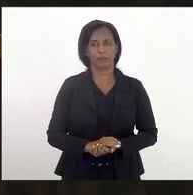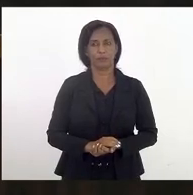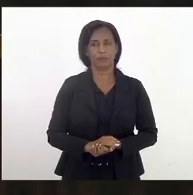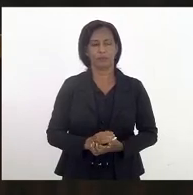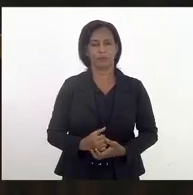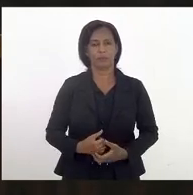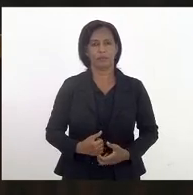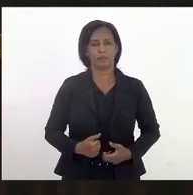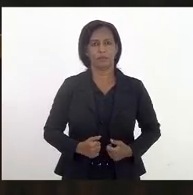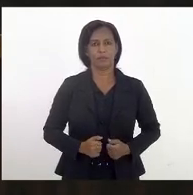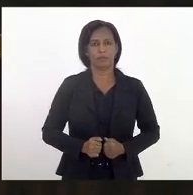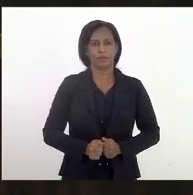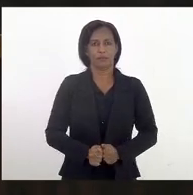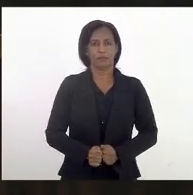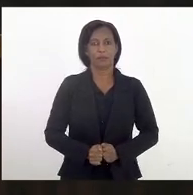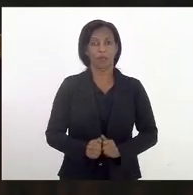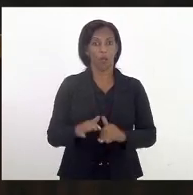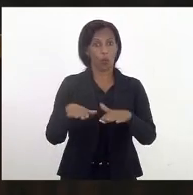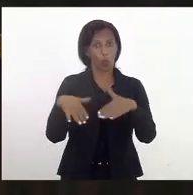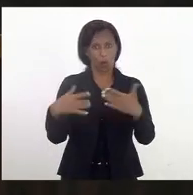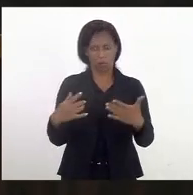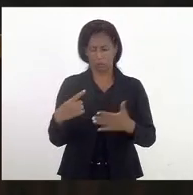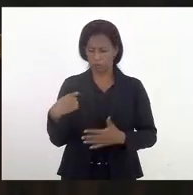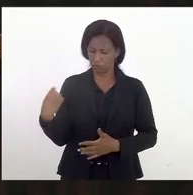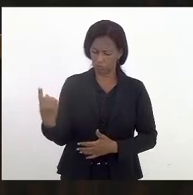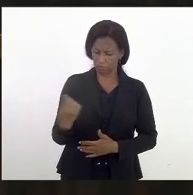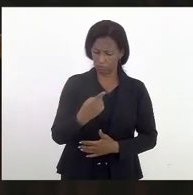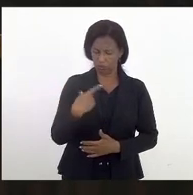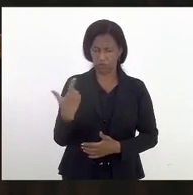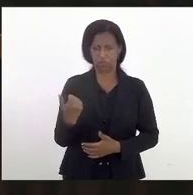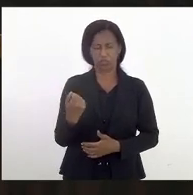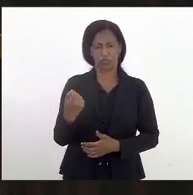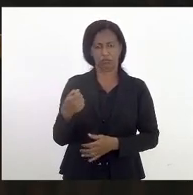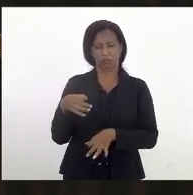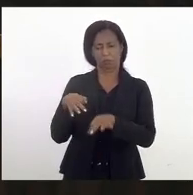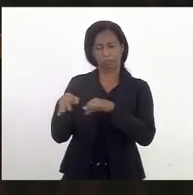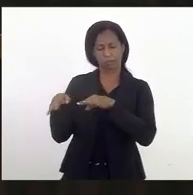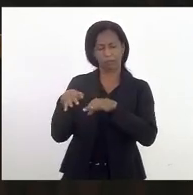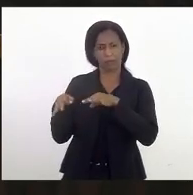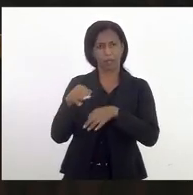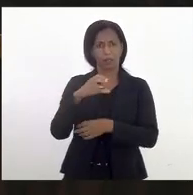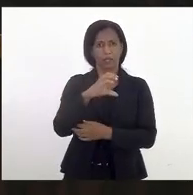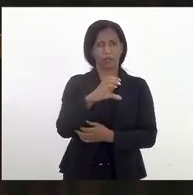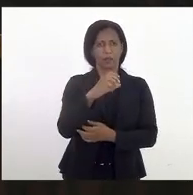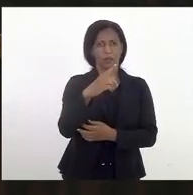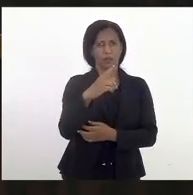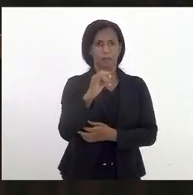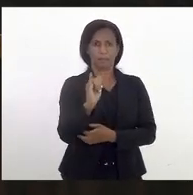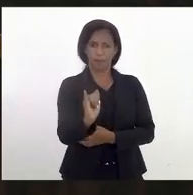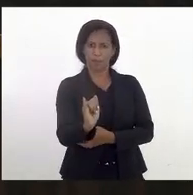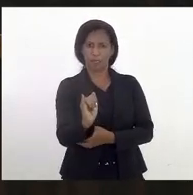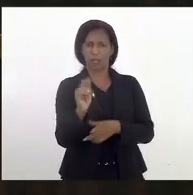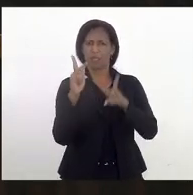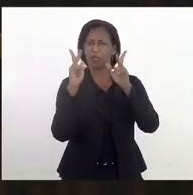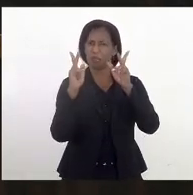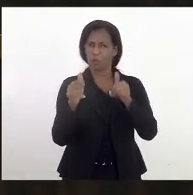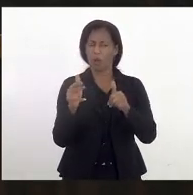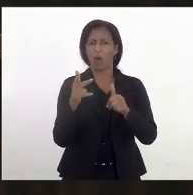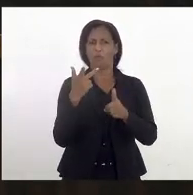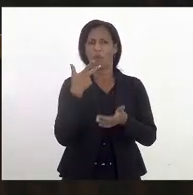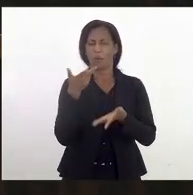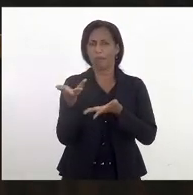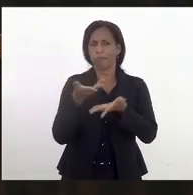e a gente faz Deputado Luiz uma CPI como fizemos do Joice